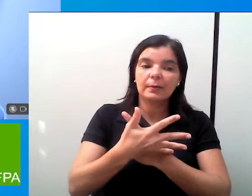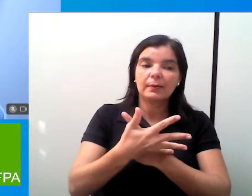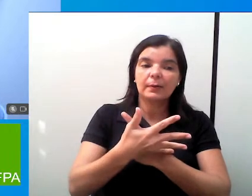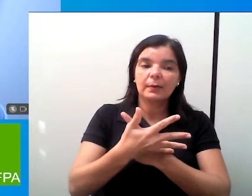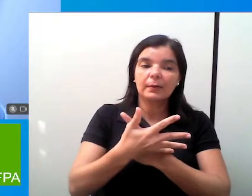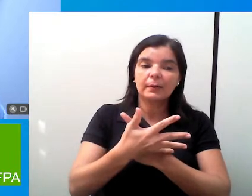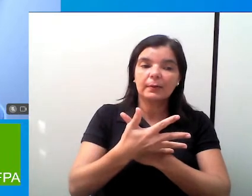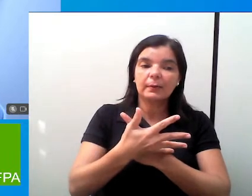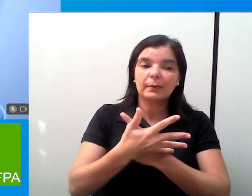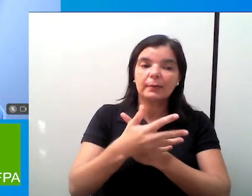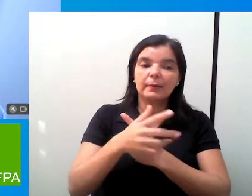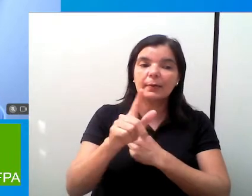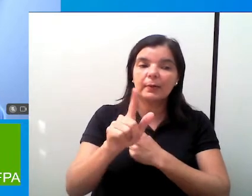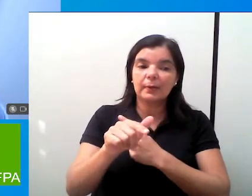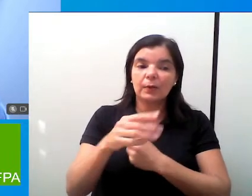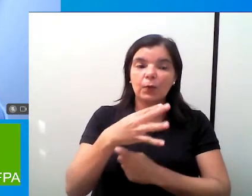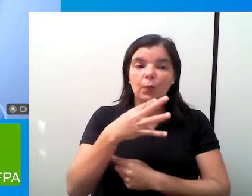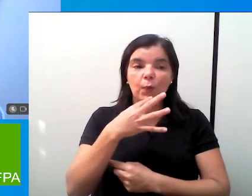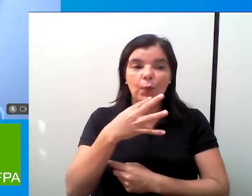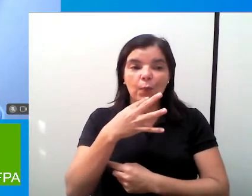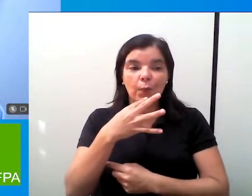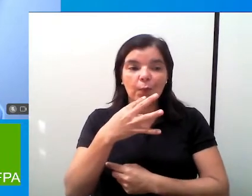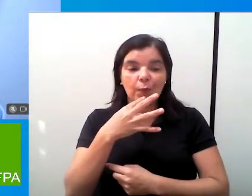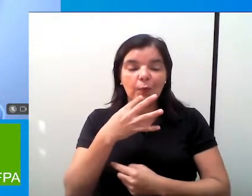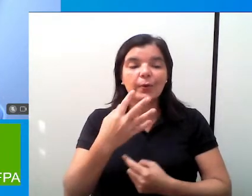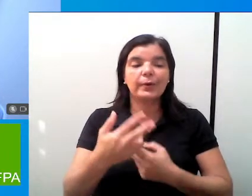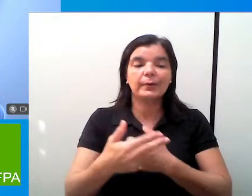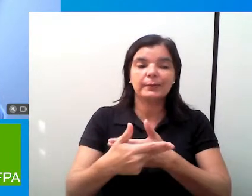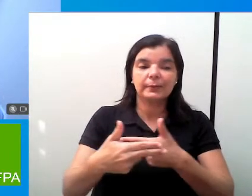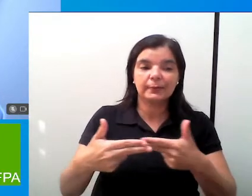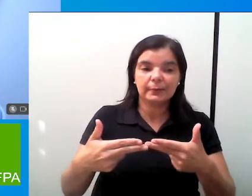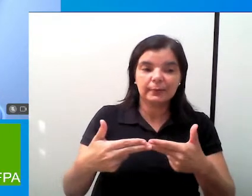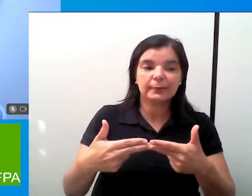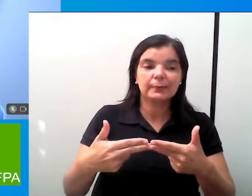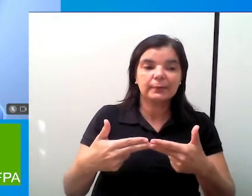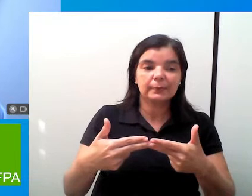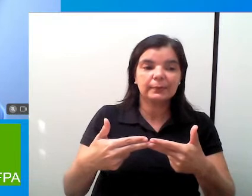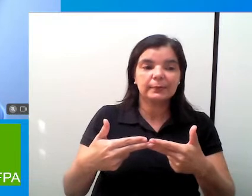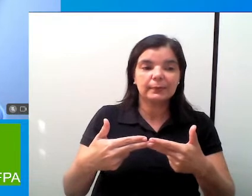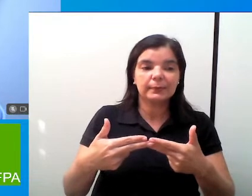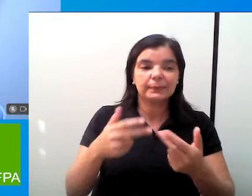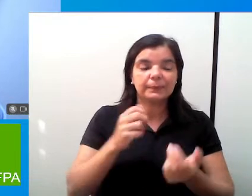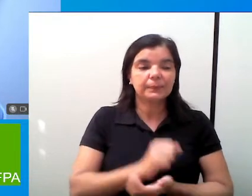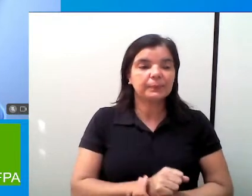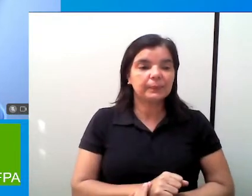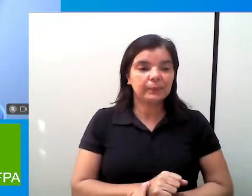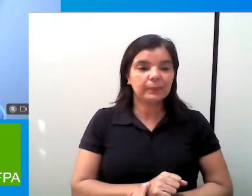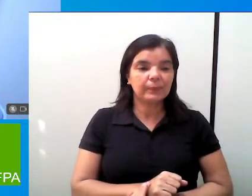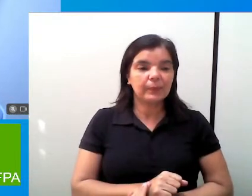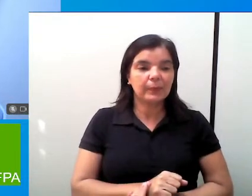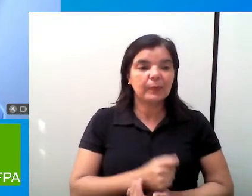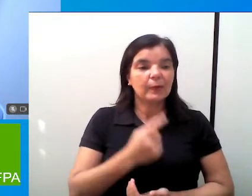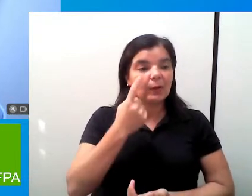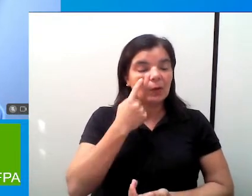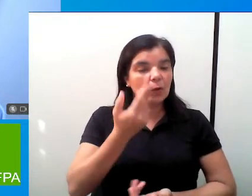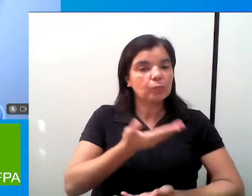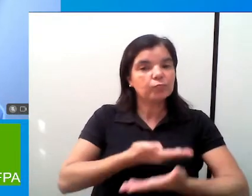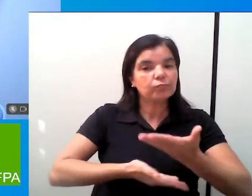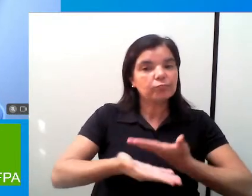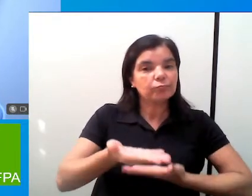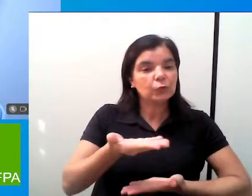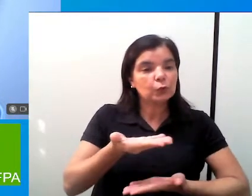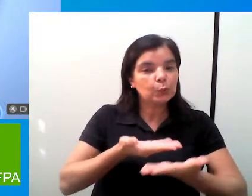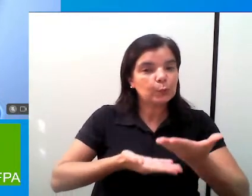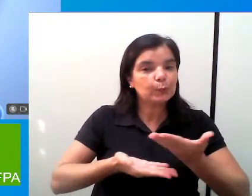olha, você tem essas ações extensionistas e você, enfim, vivencia, se envolve, né, como